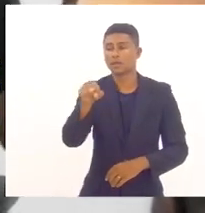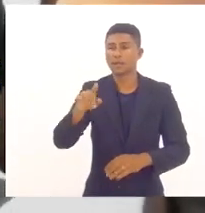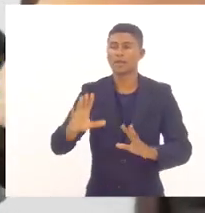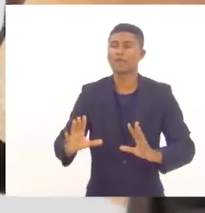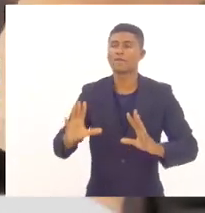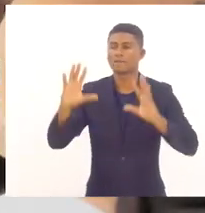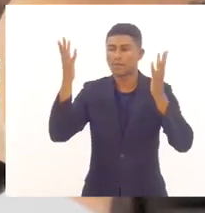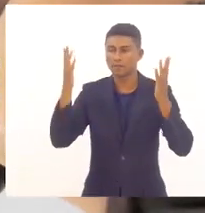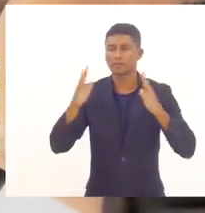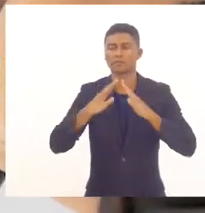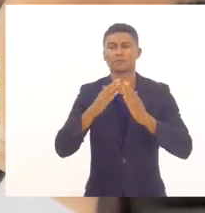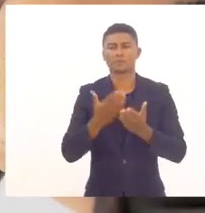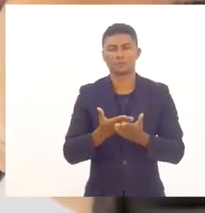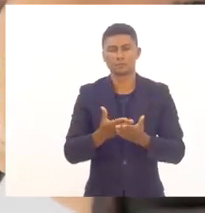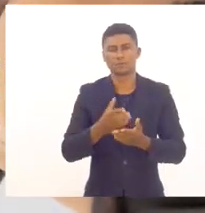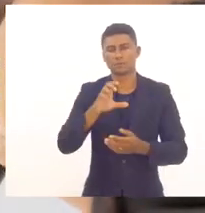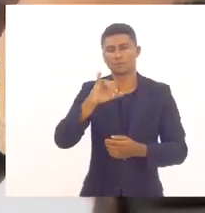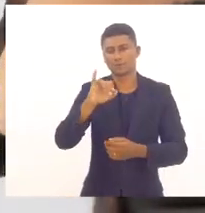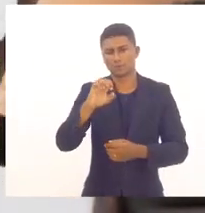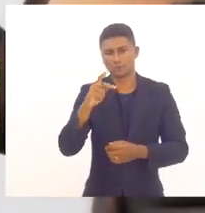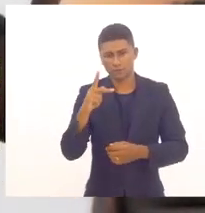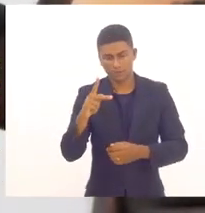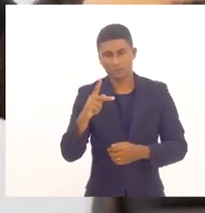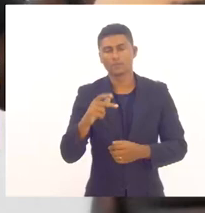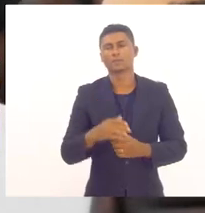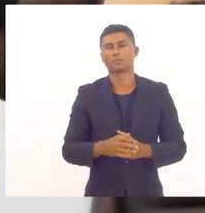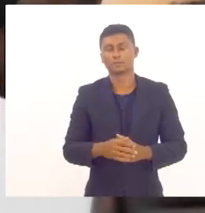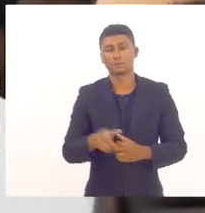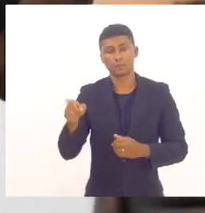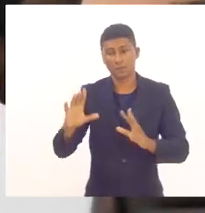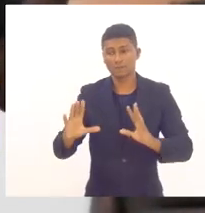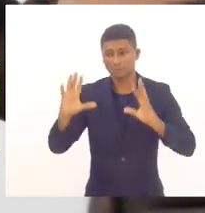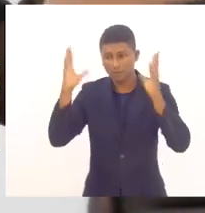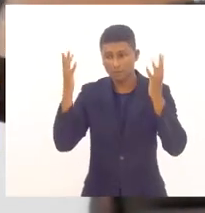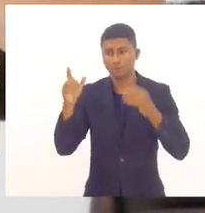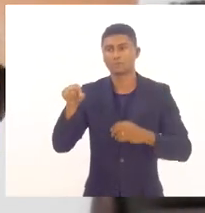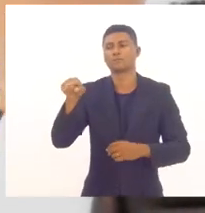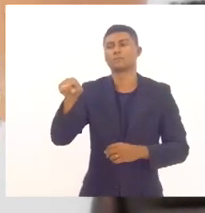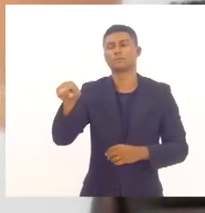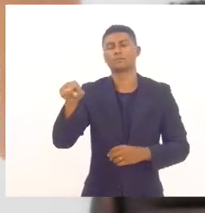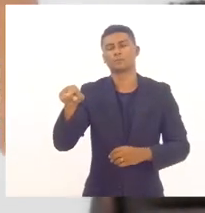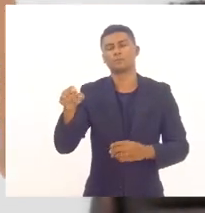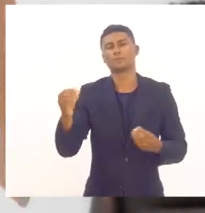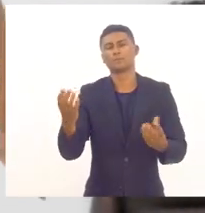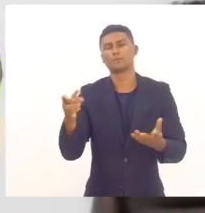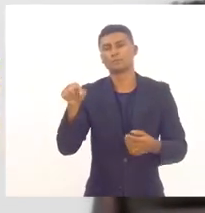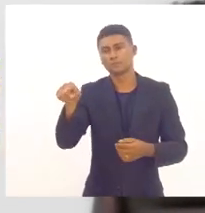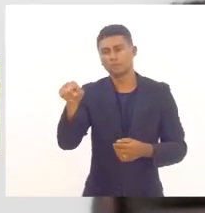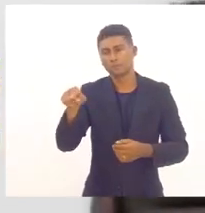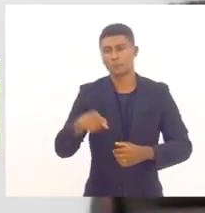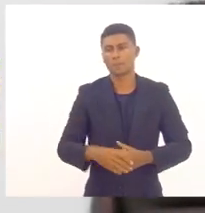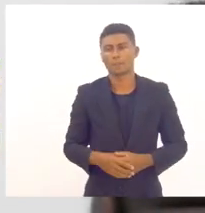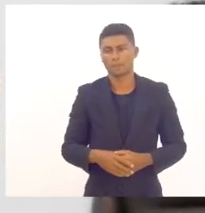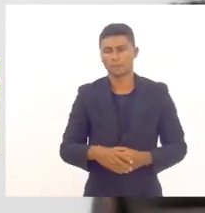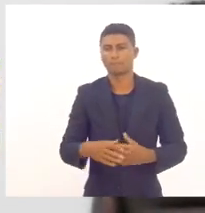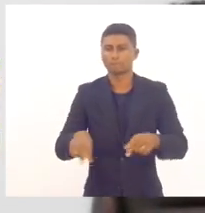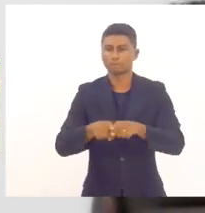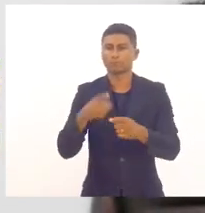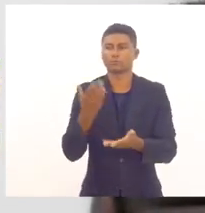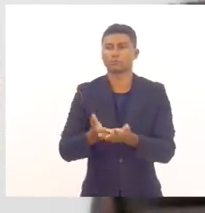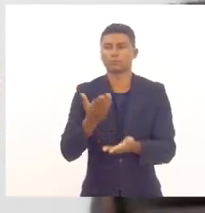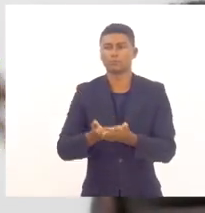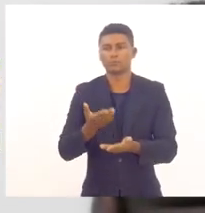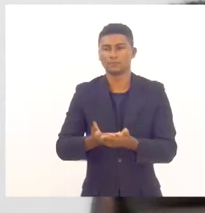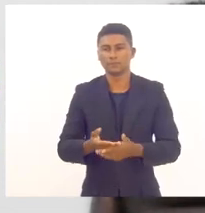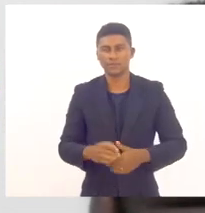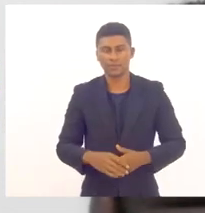no CIEP Tancredo Neves. Quando ele fazia o evento dele lá, não só para ele fazer, como coloquei ele para dar aula nesse CIEP, onde ele fazia os